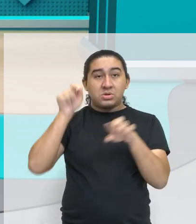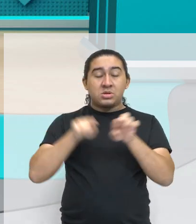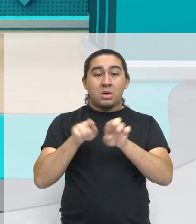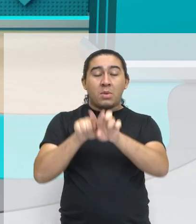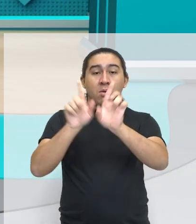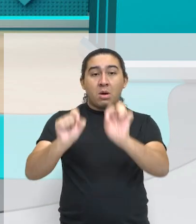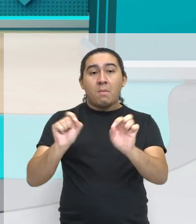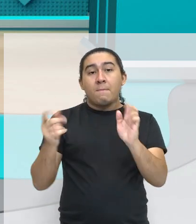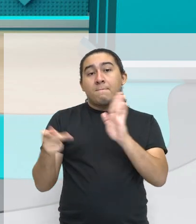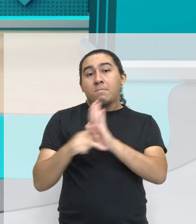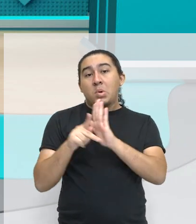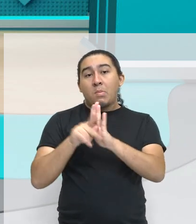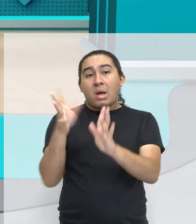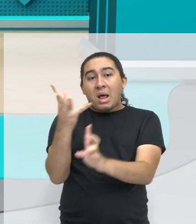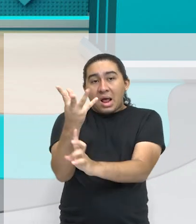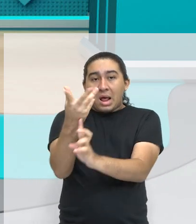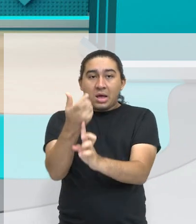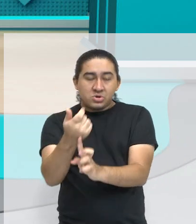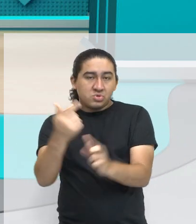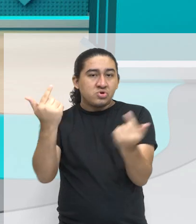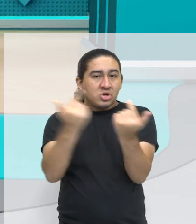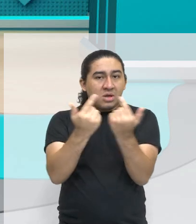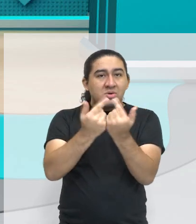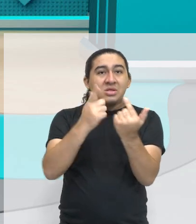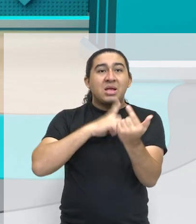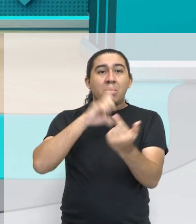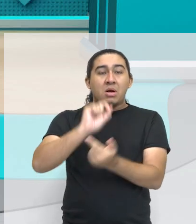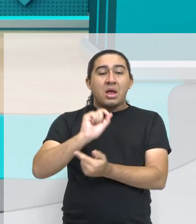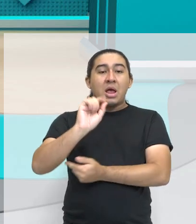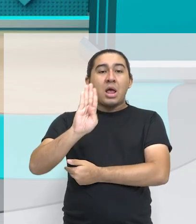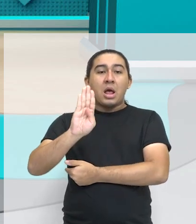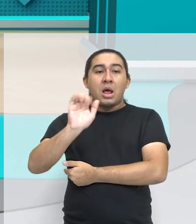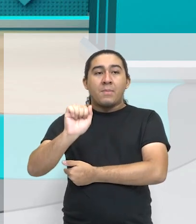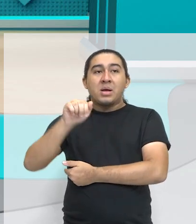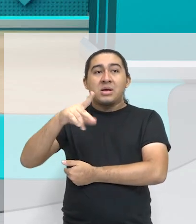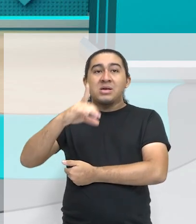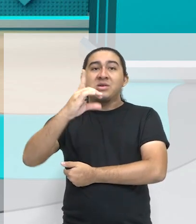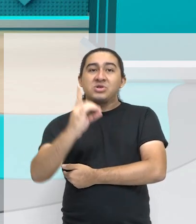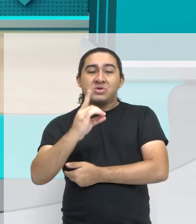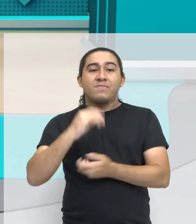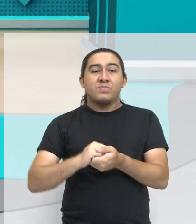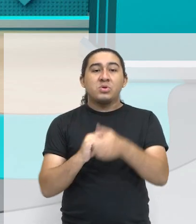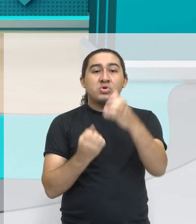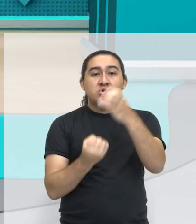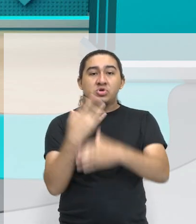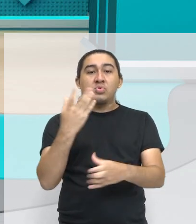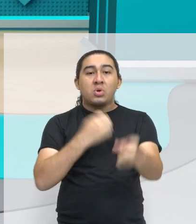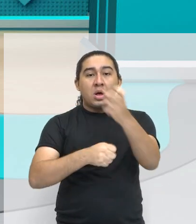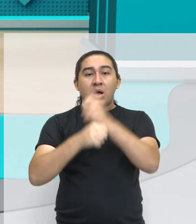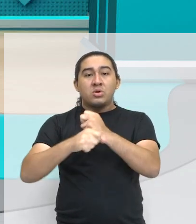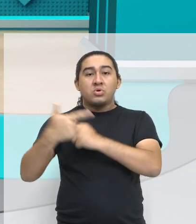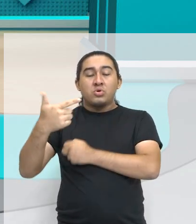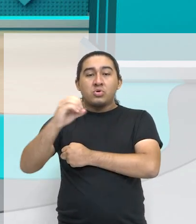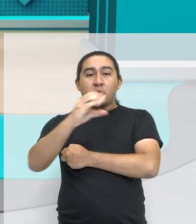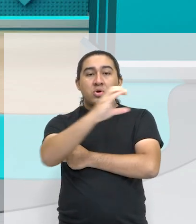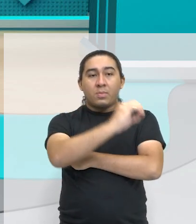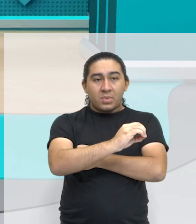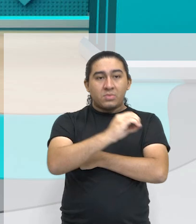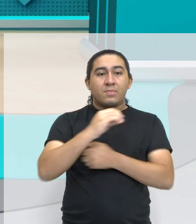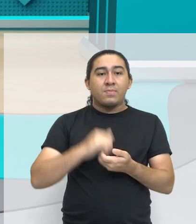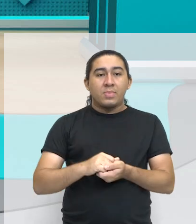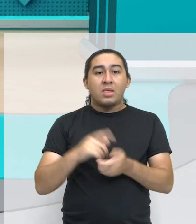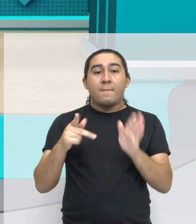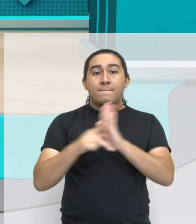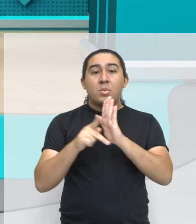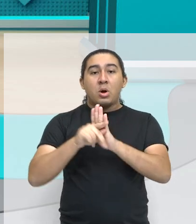artísticos do teatro é o seguinte, nós temos a Amazona Band. Foi criada no ano de 2000 pela Secretaria do Estado